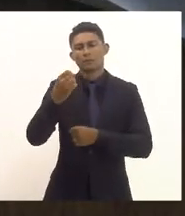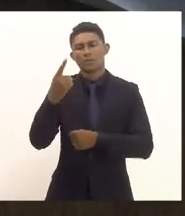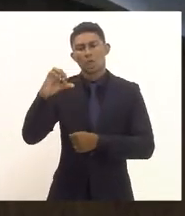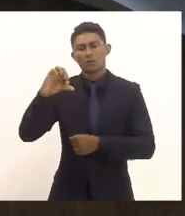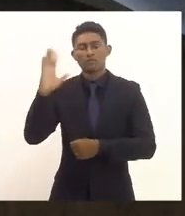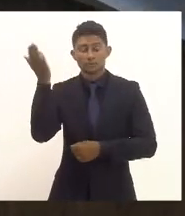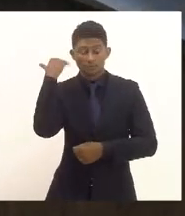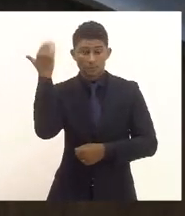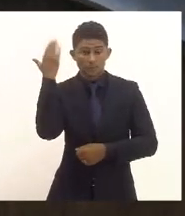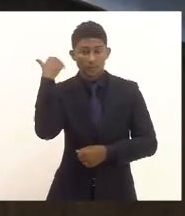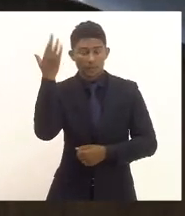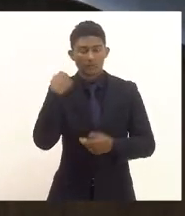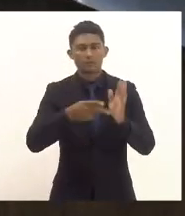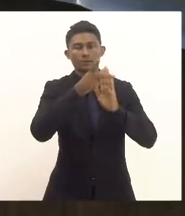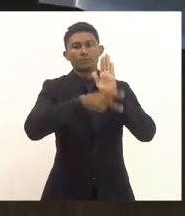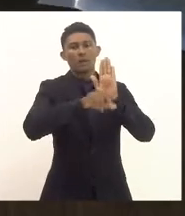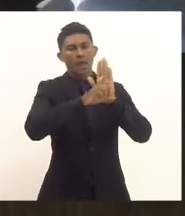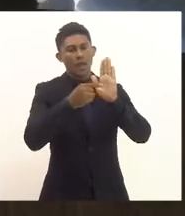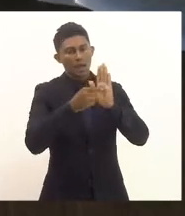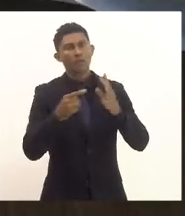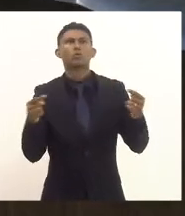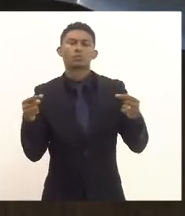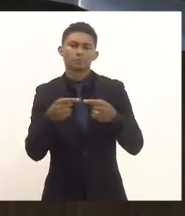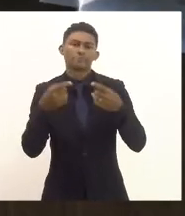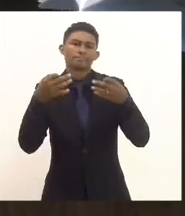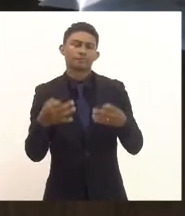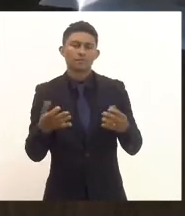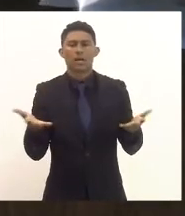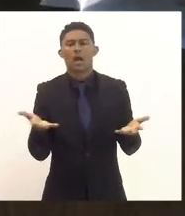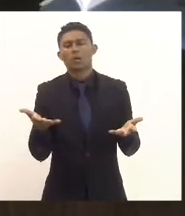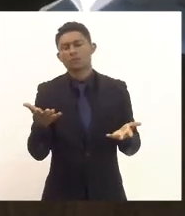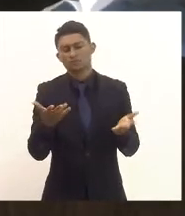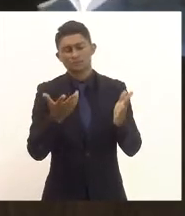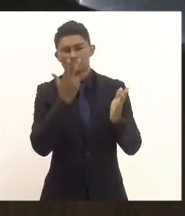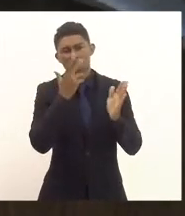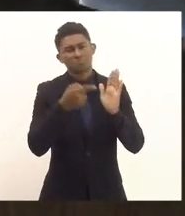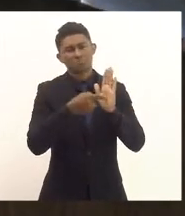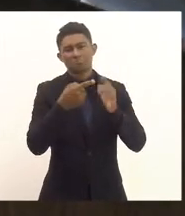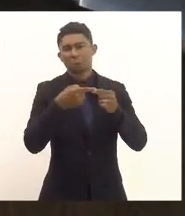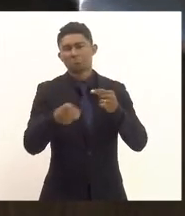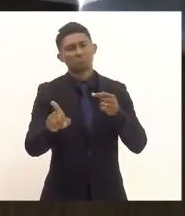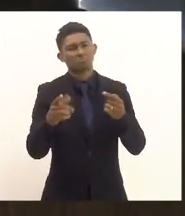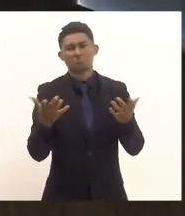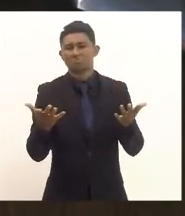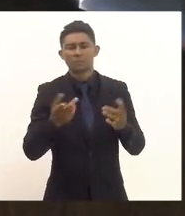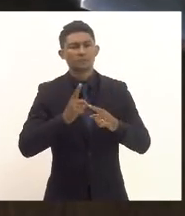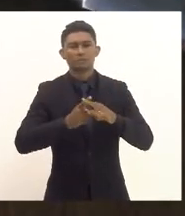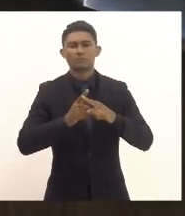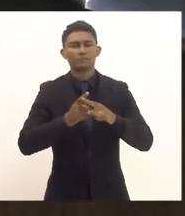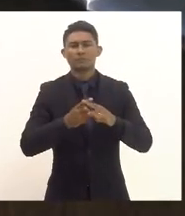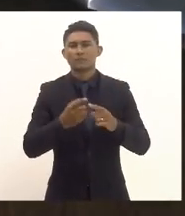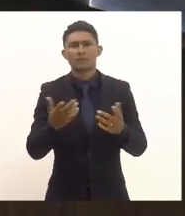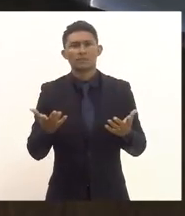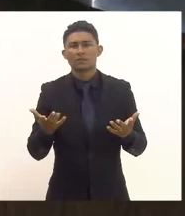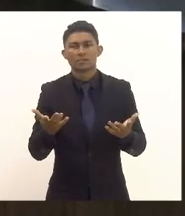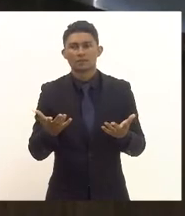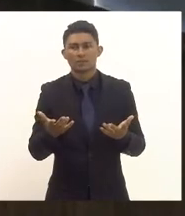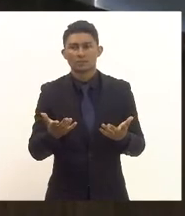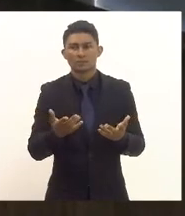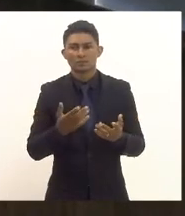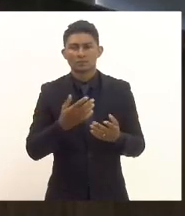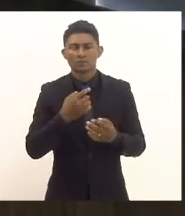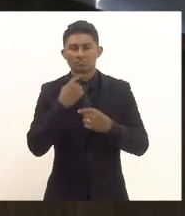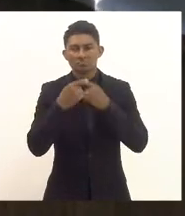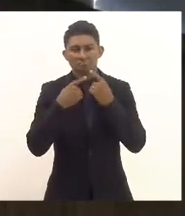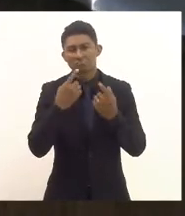época ele era oportuno agora ele perdeu o objeto Até porque não dá para confiar